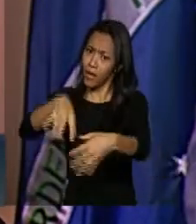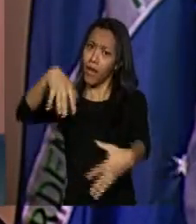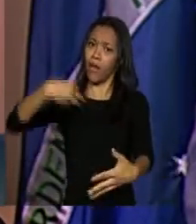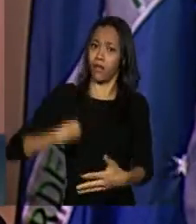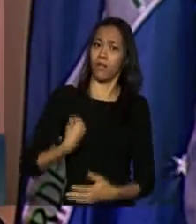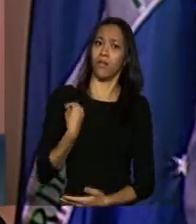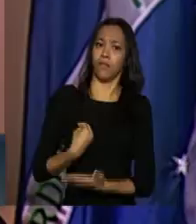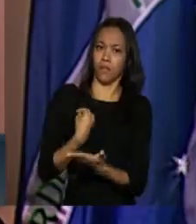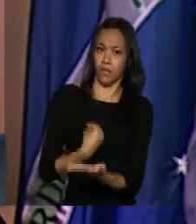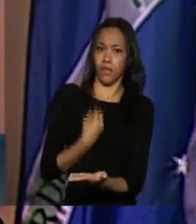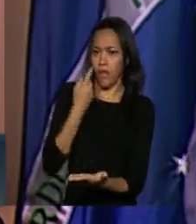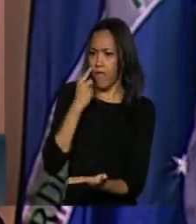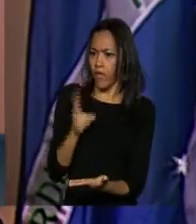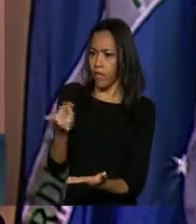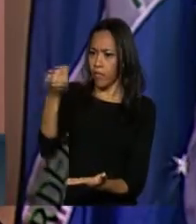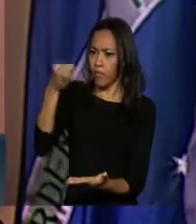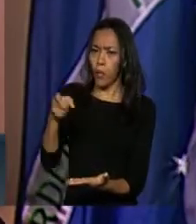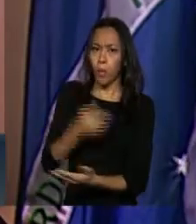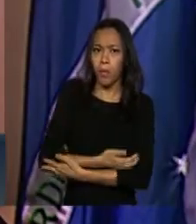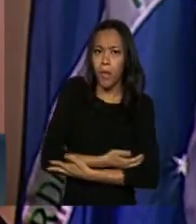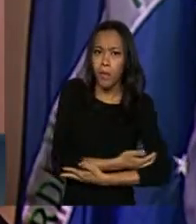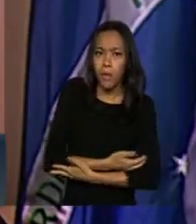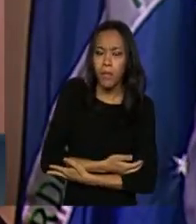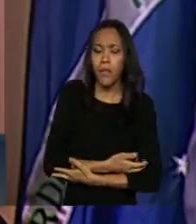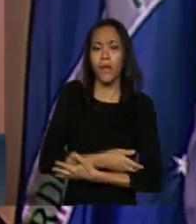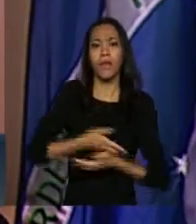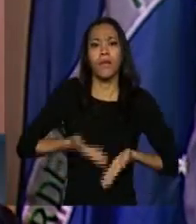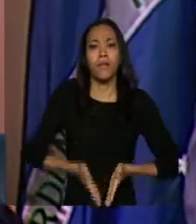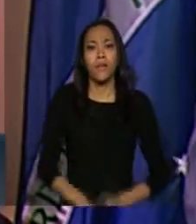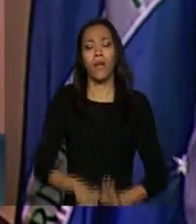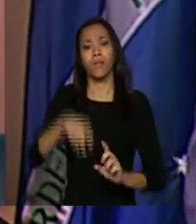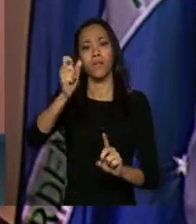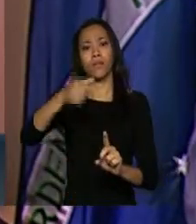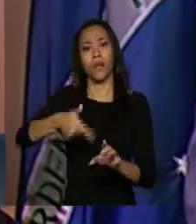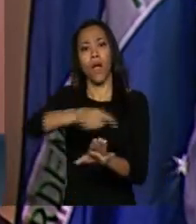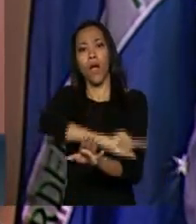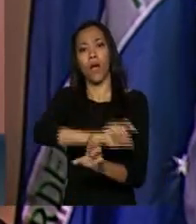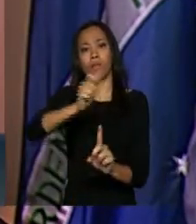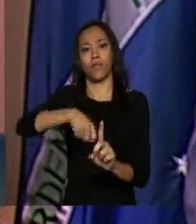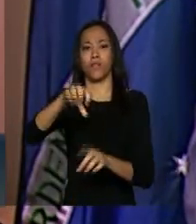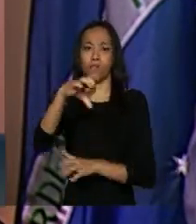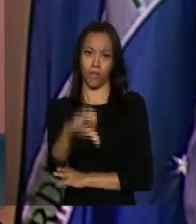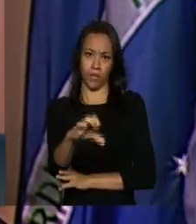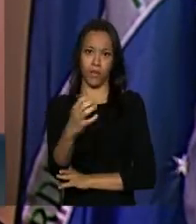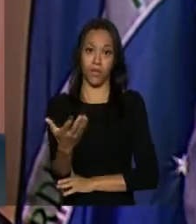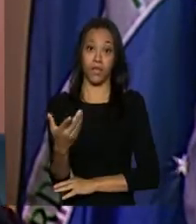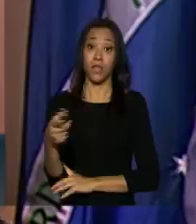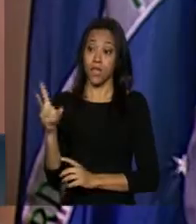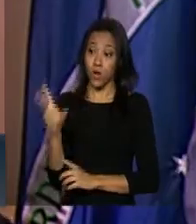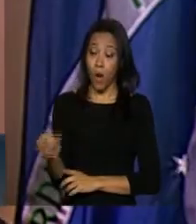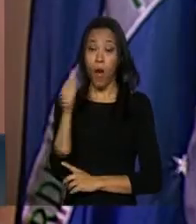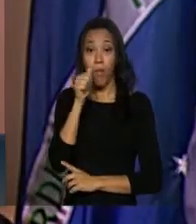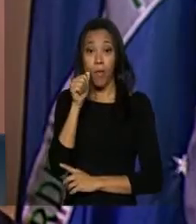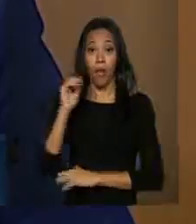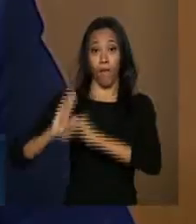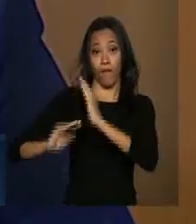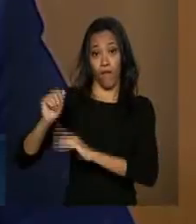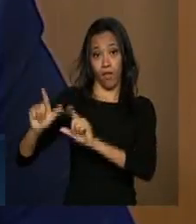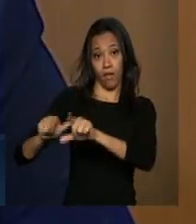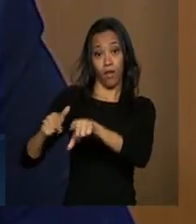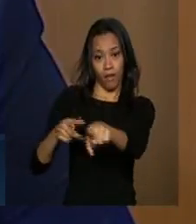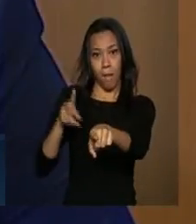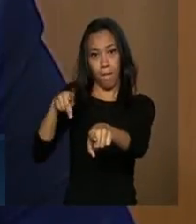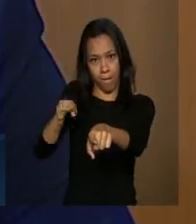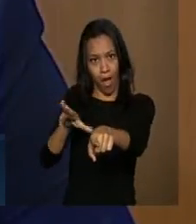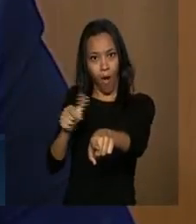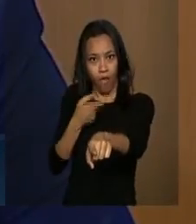que são esses recém-nascidos prematuros, esses recém-nascidos de baixo peso, e mais do que tudo, como Maria Paula também pontuou muito bem, as